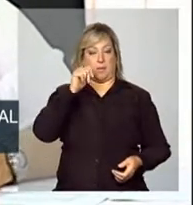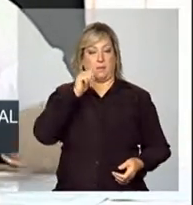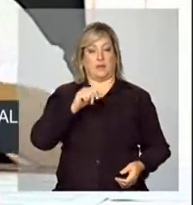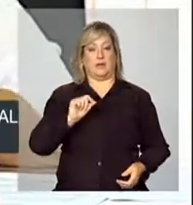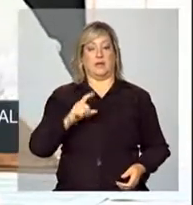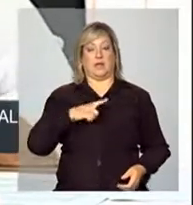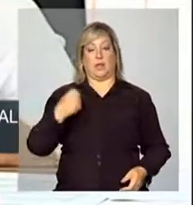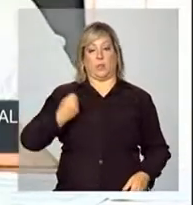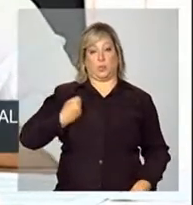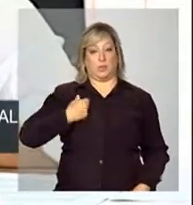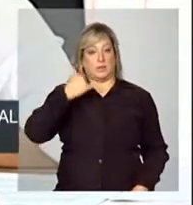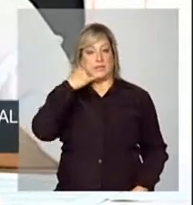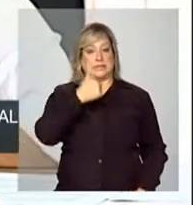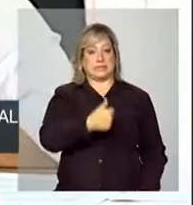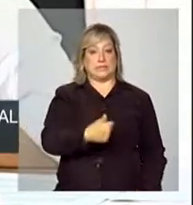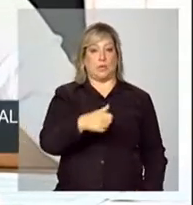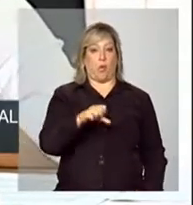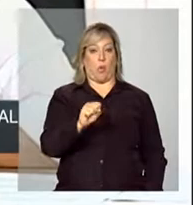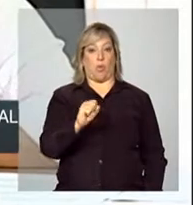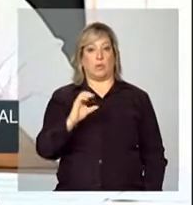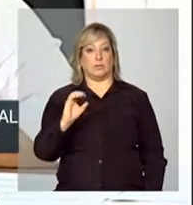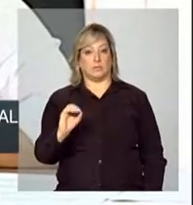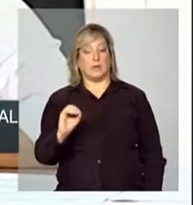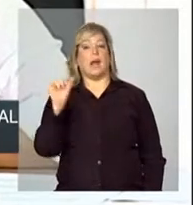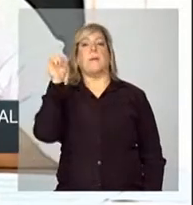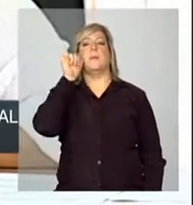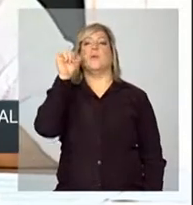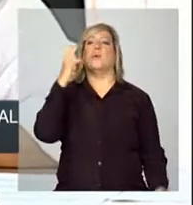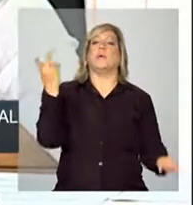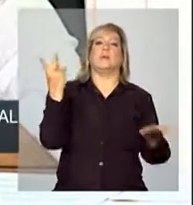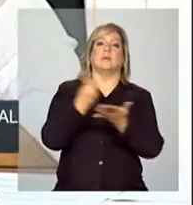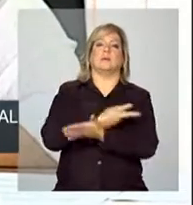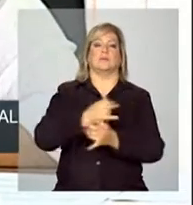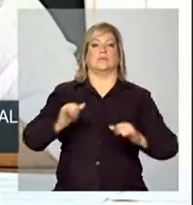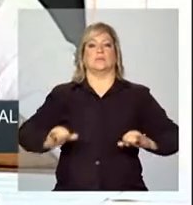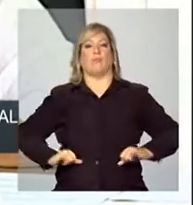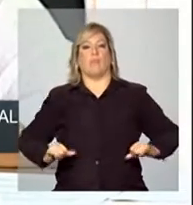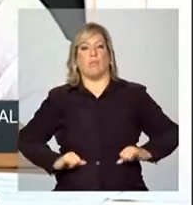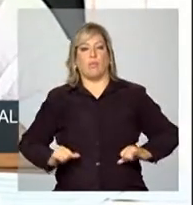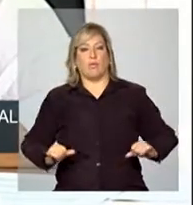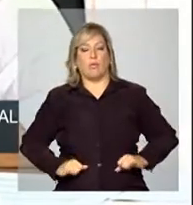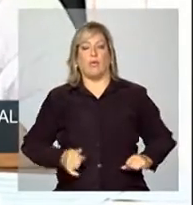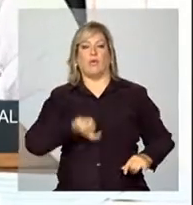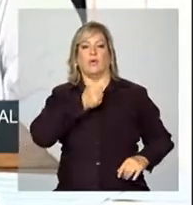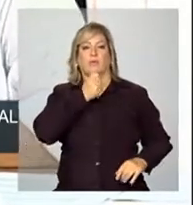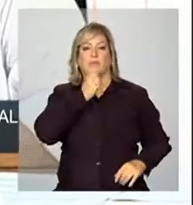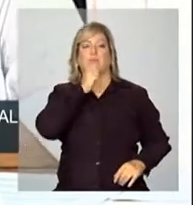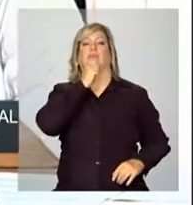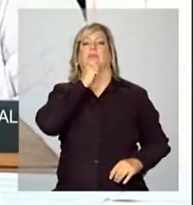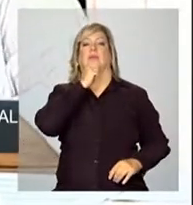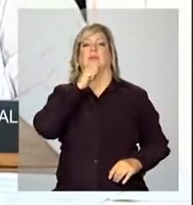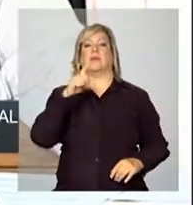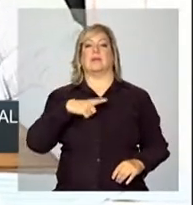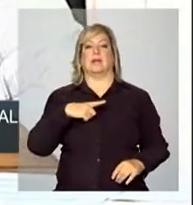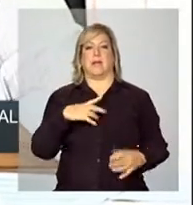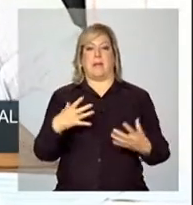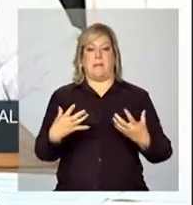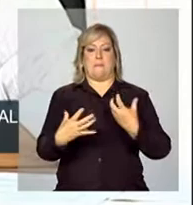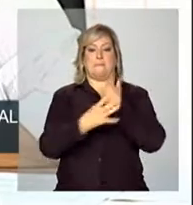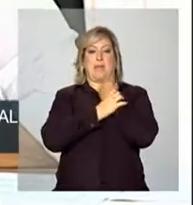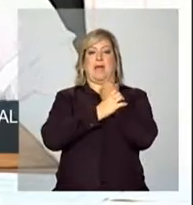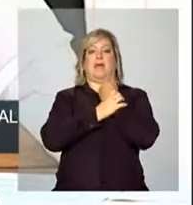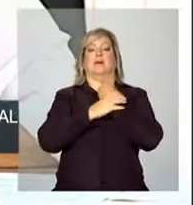180 que nós atendemos mulheres em situação de vulnerabilidade e de mulheres